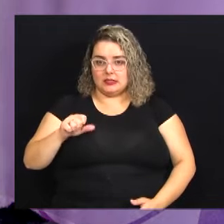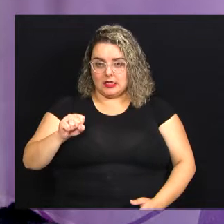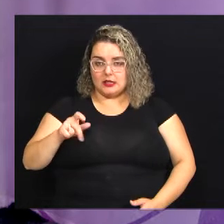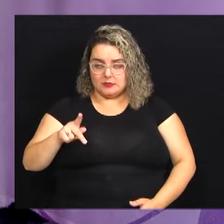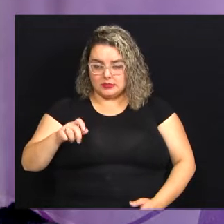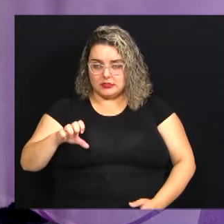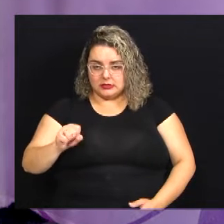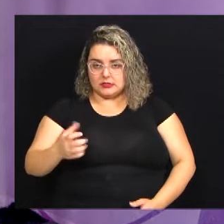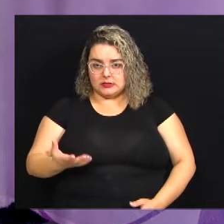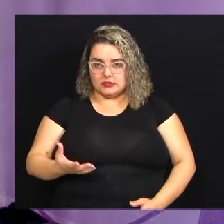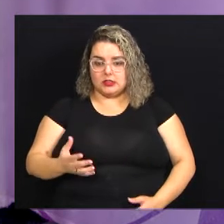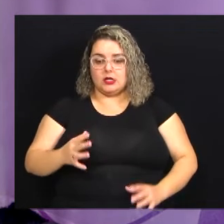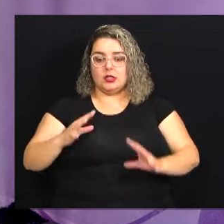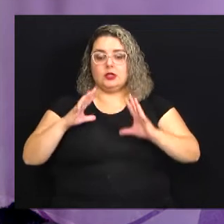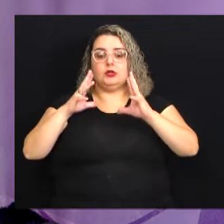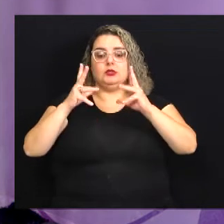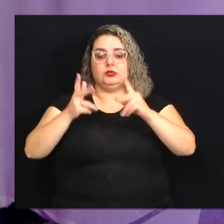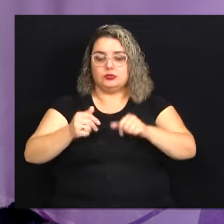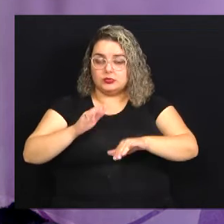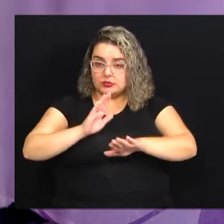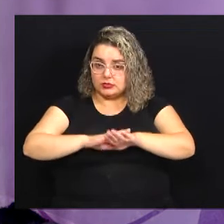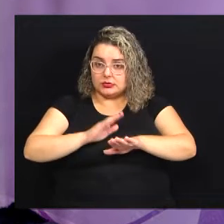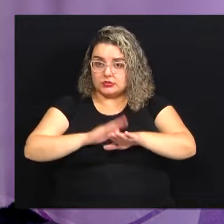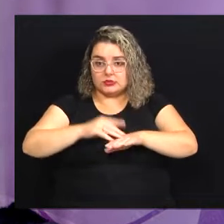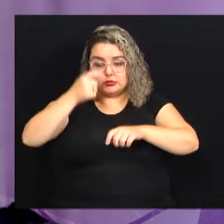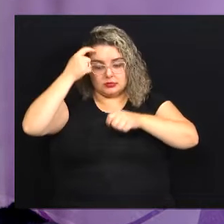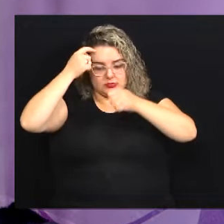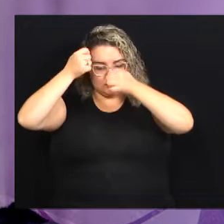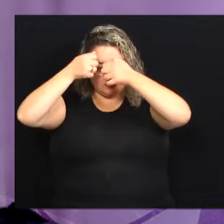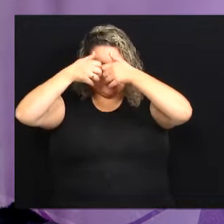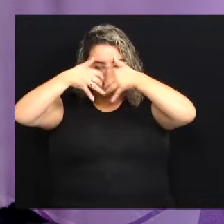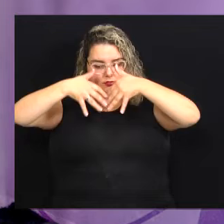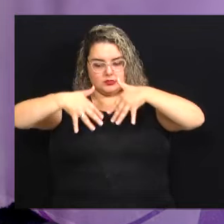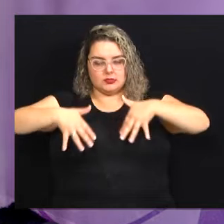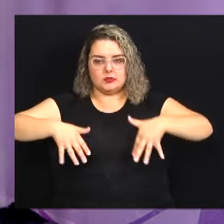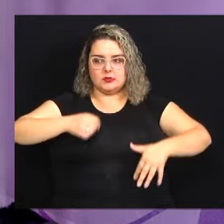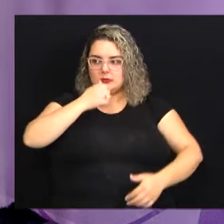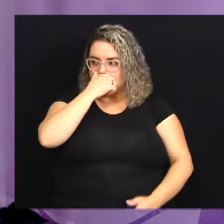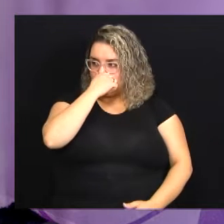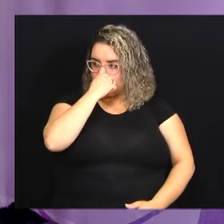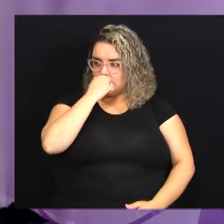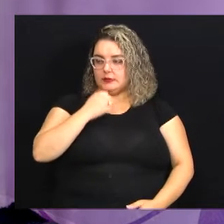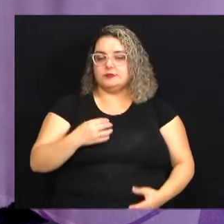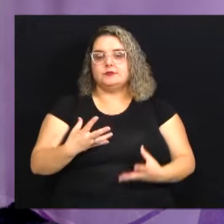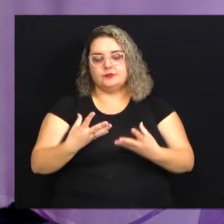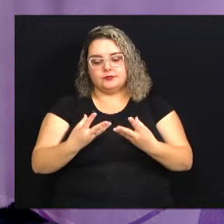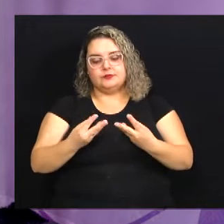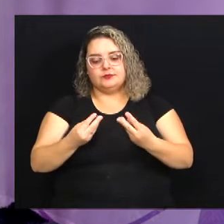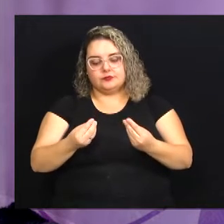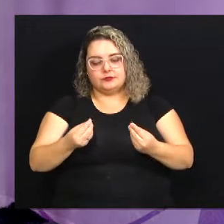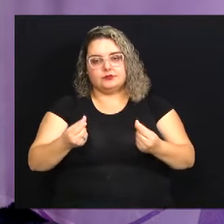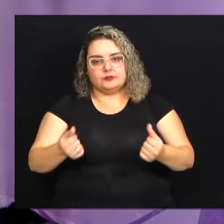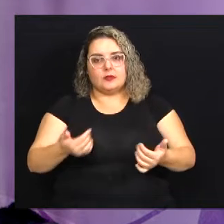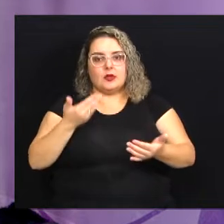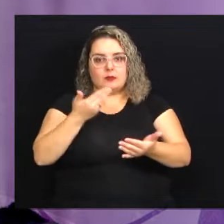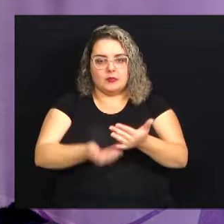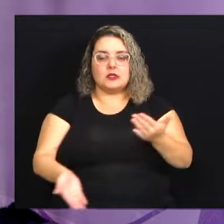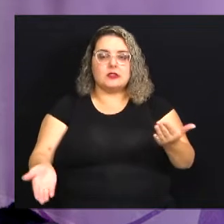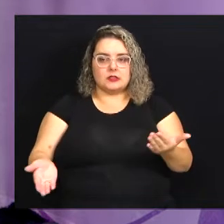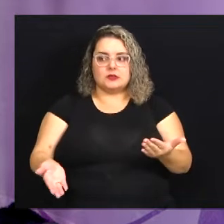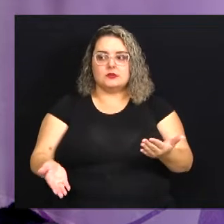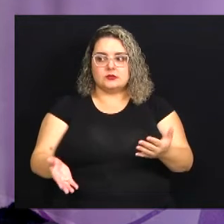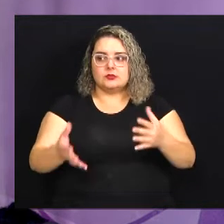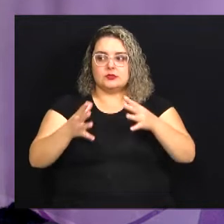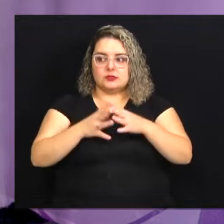né? Então, todas essas atividades neurológicas, elas vão acabar sofrendo.